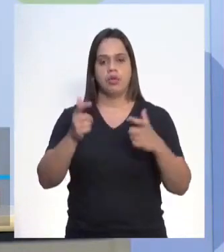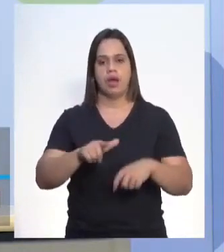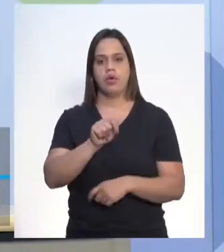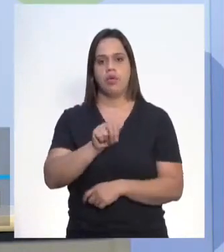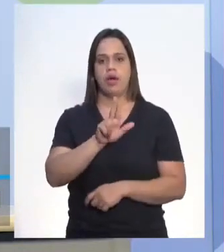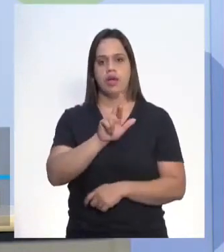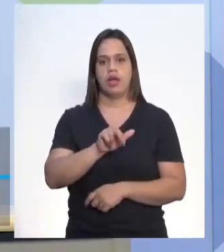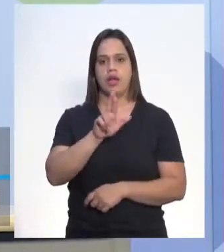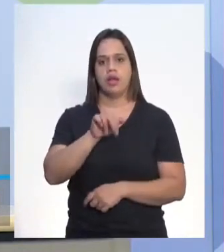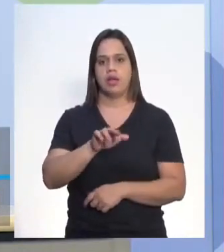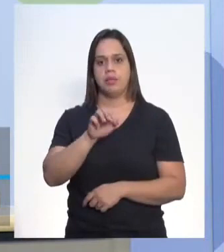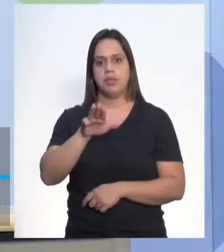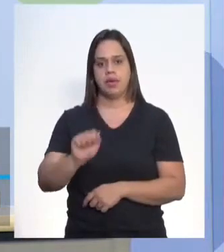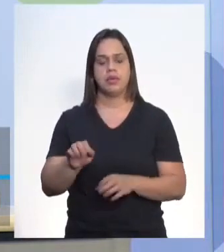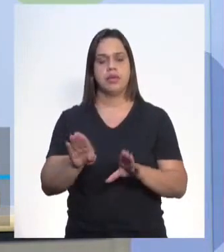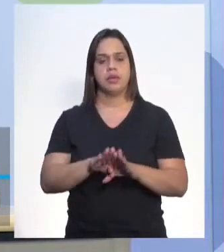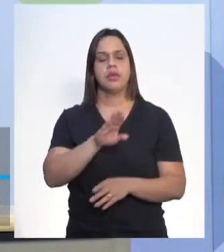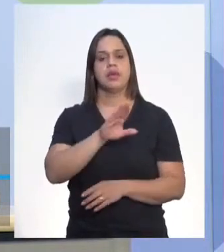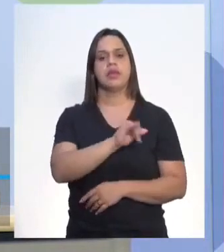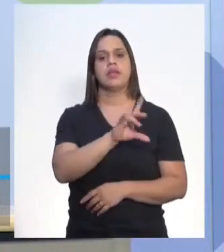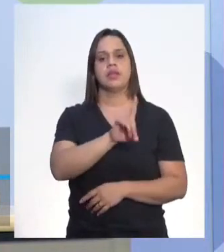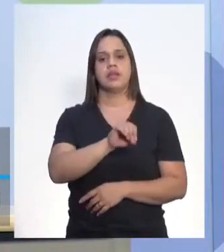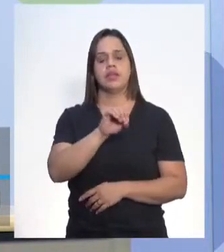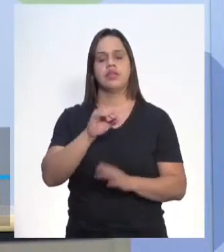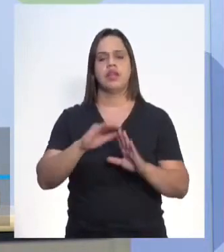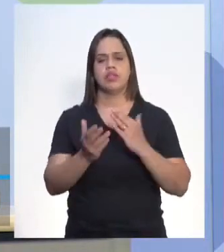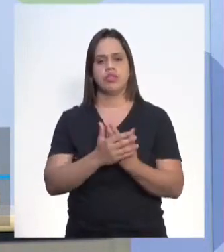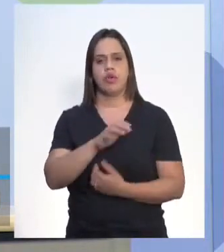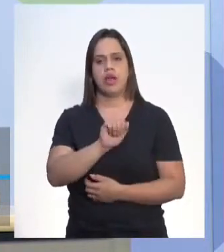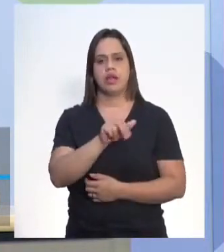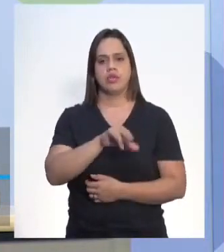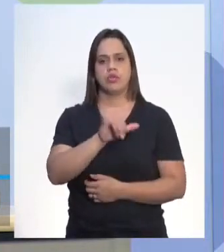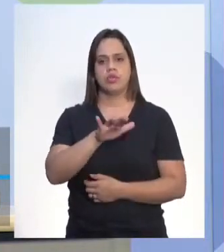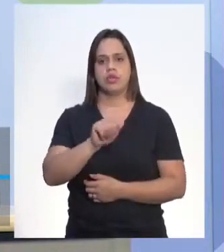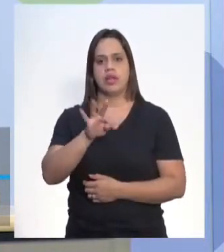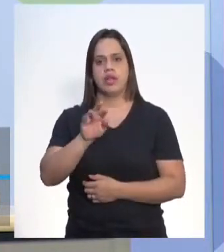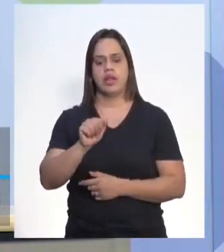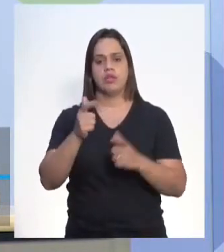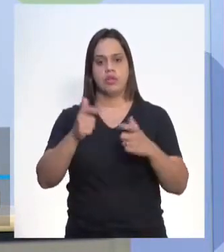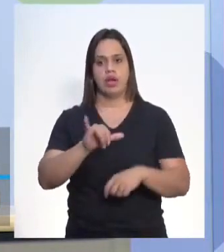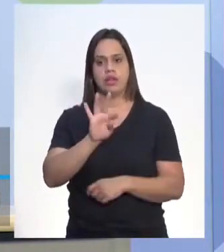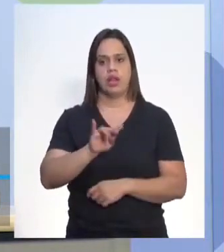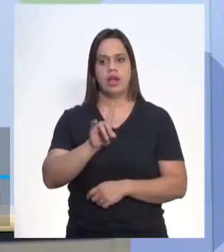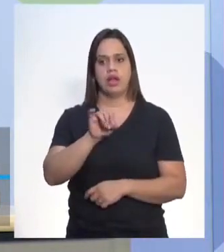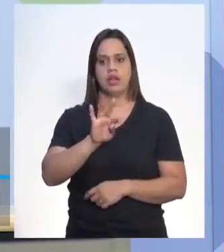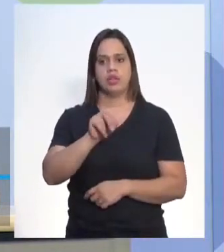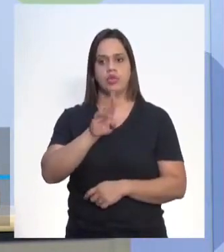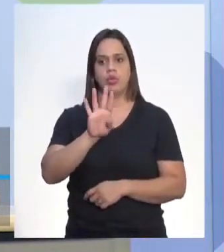Guararema. Cido, da Escola Anunciata, de Indaiatuba, e